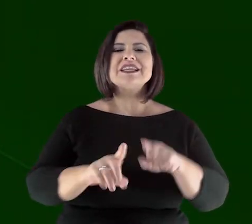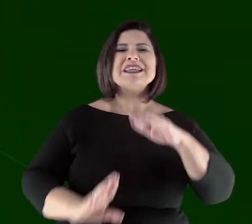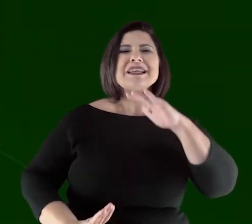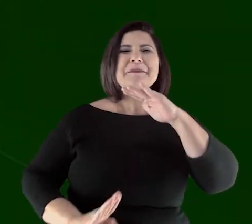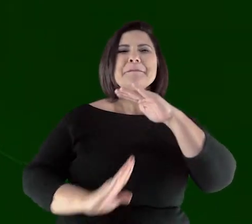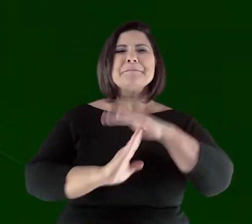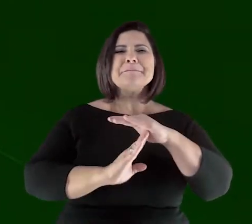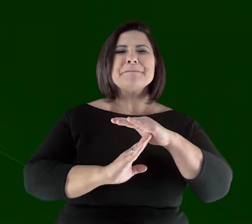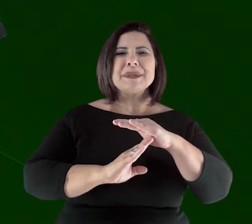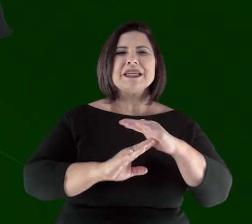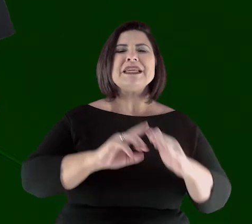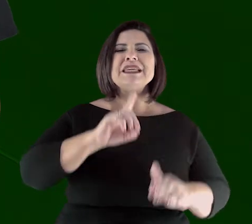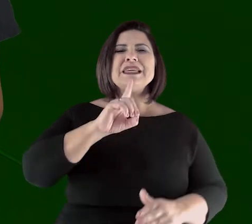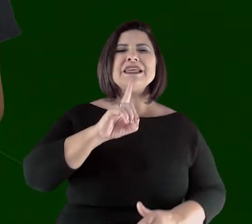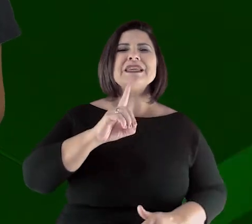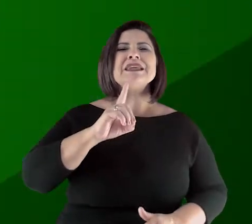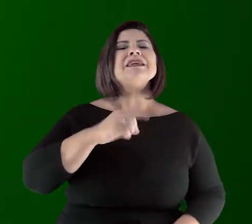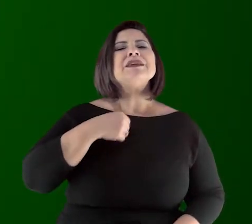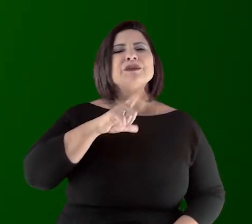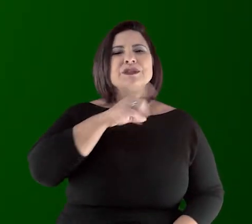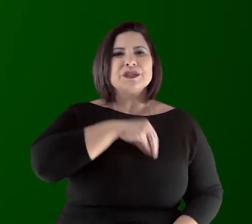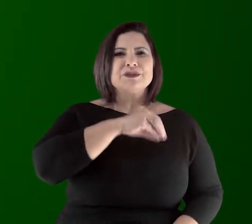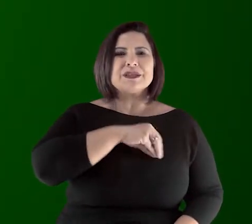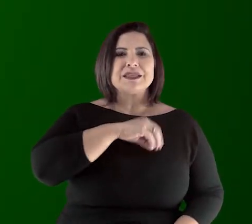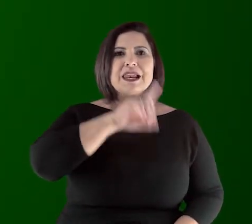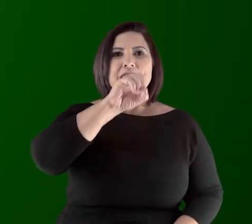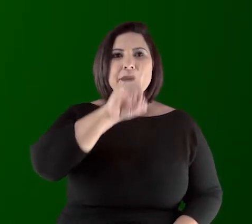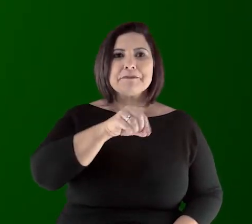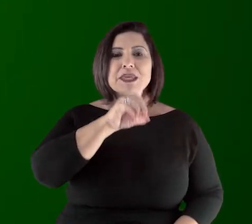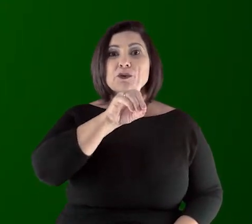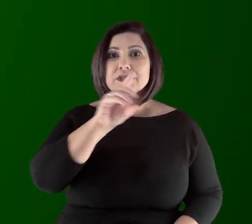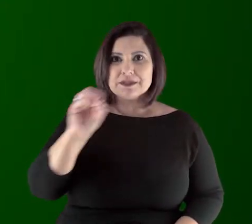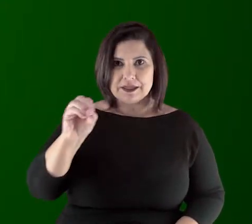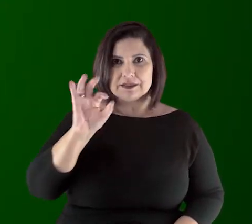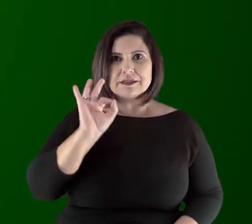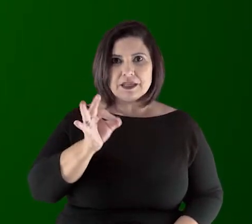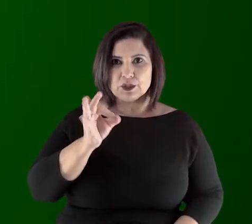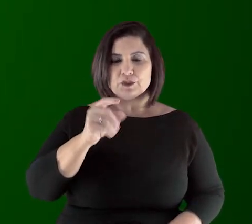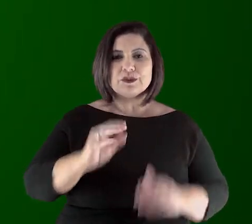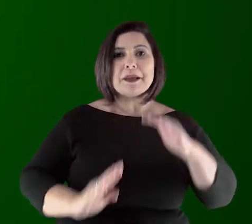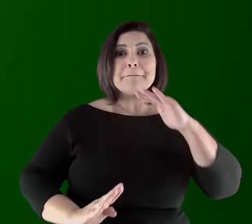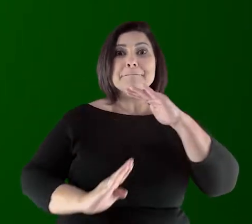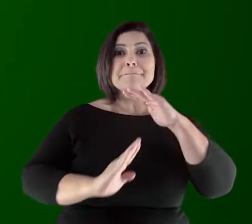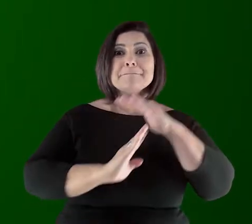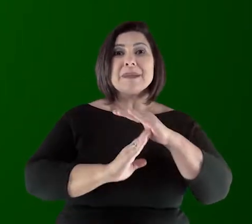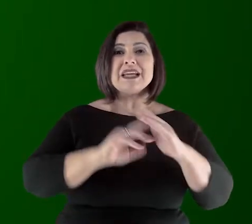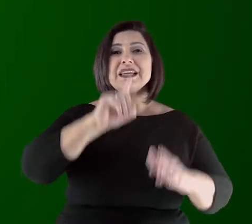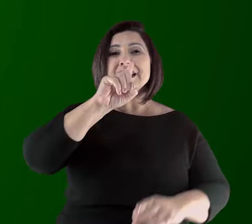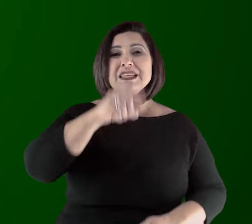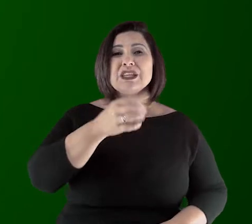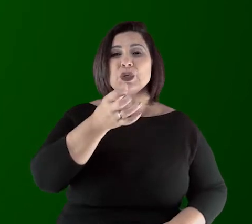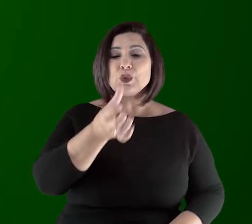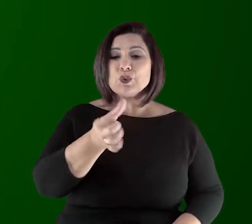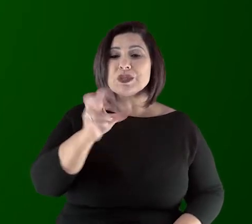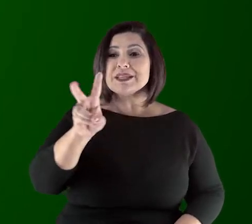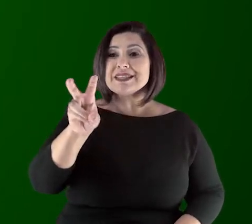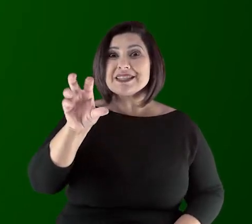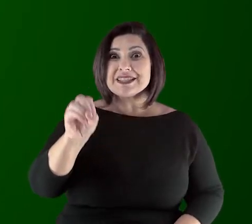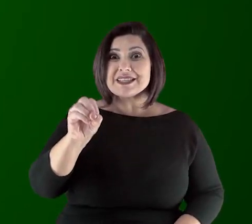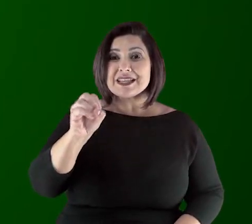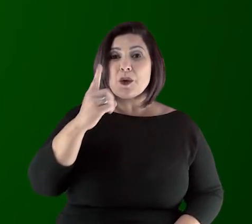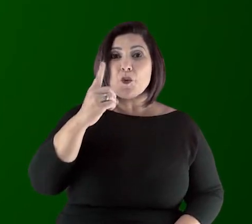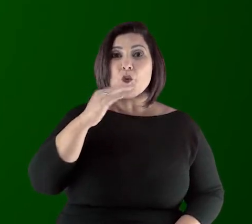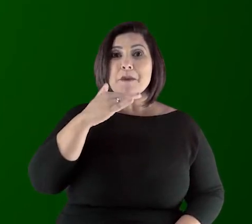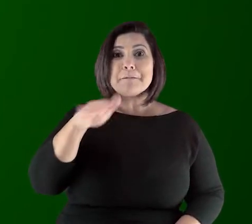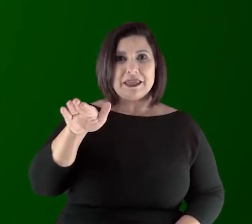Bom, vamos repetir. O salário mínimo e meio de 2021 é de R$ 1.100. Então, um